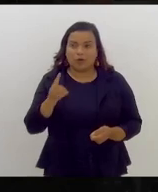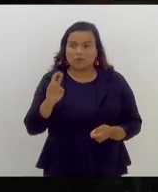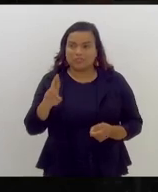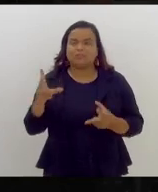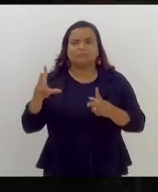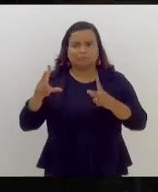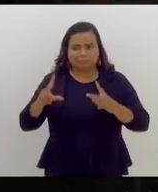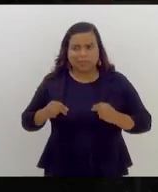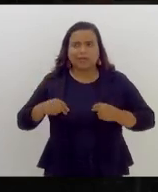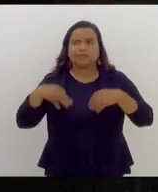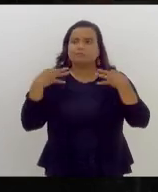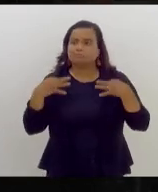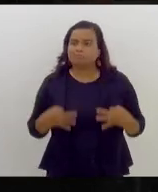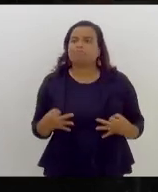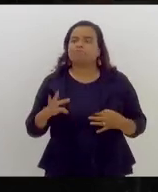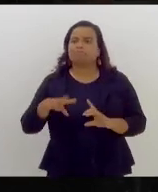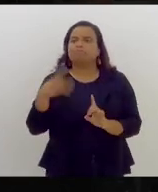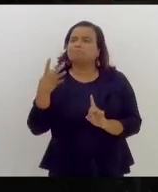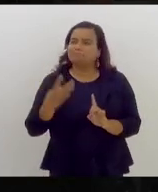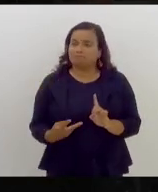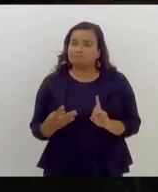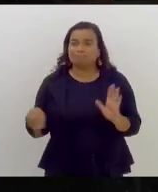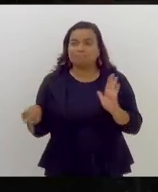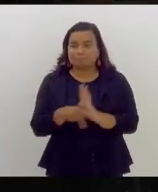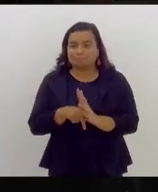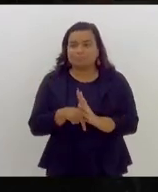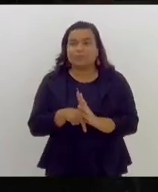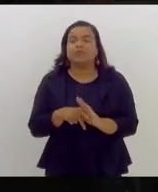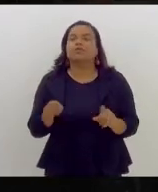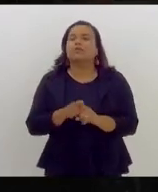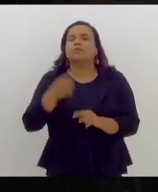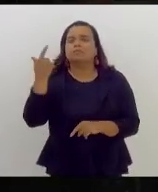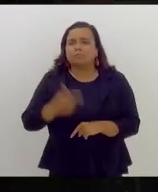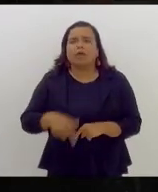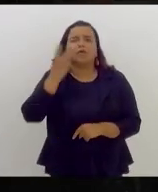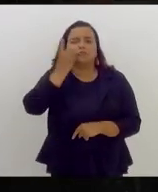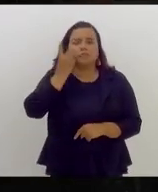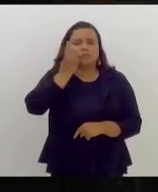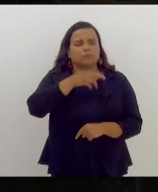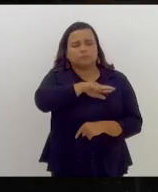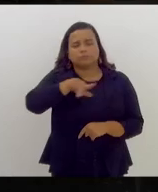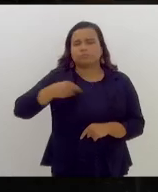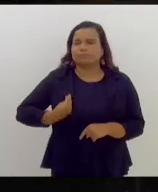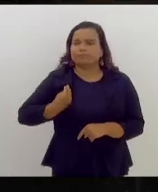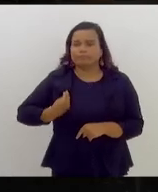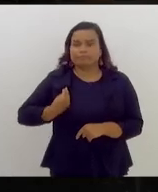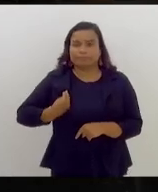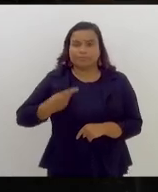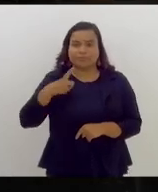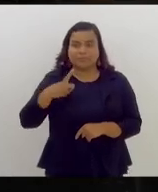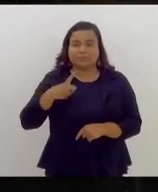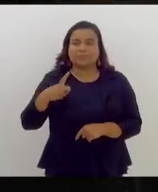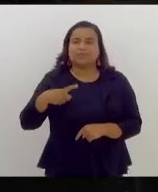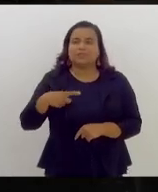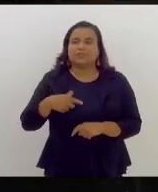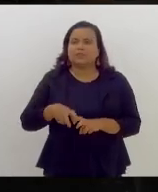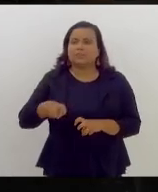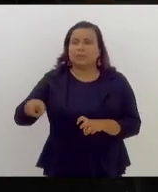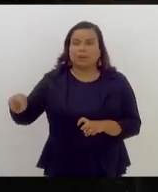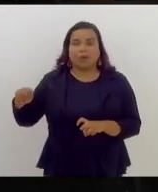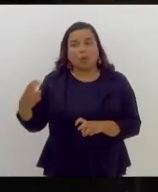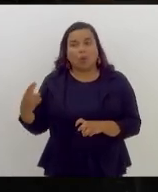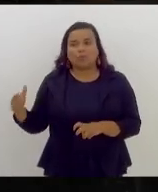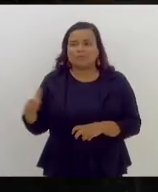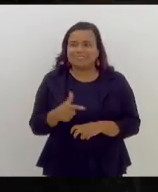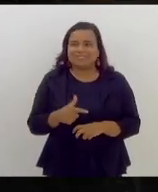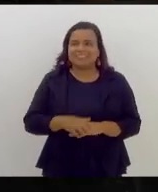merecedor dessa justa homenagem, demais deputados aqui presentes, colocado à mesa ou não,